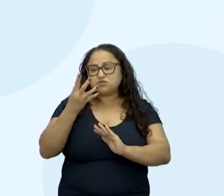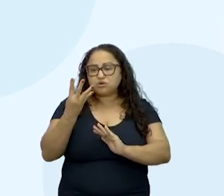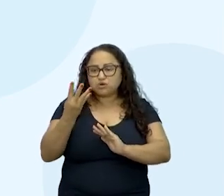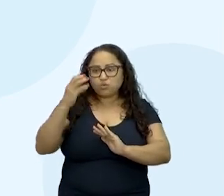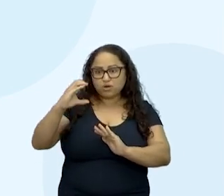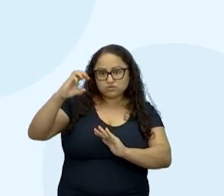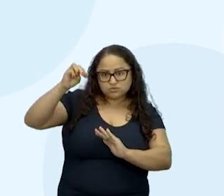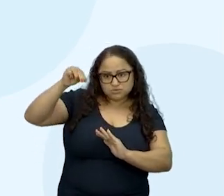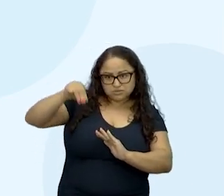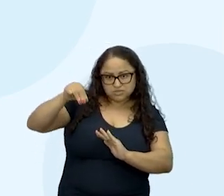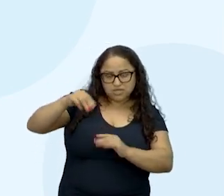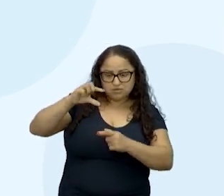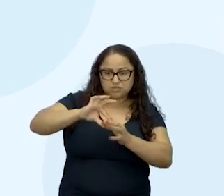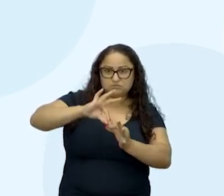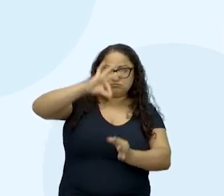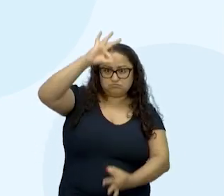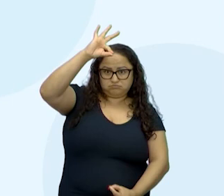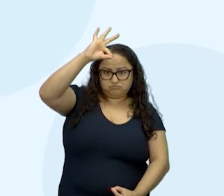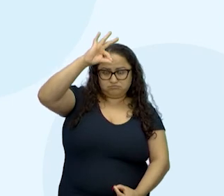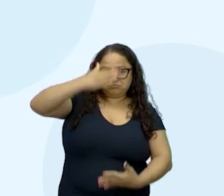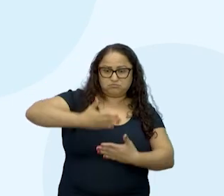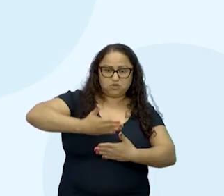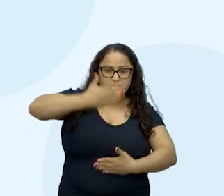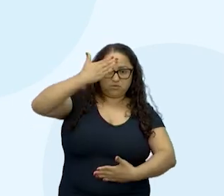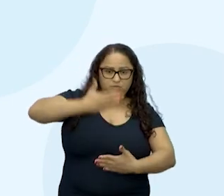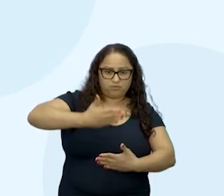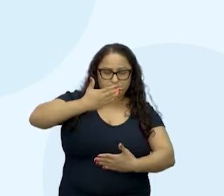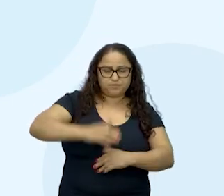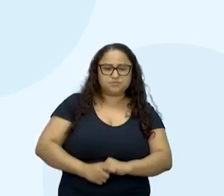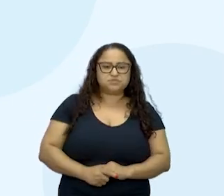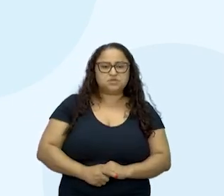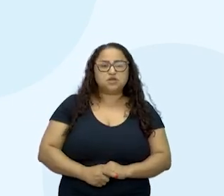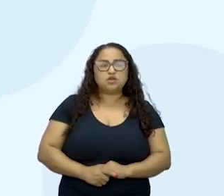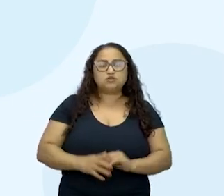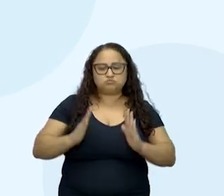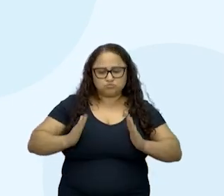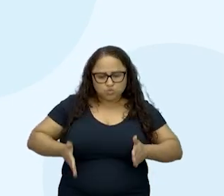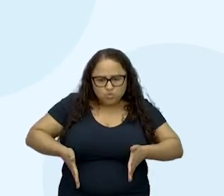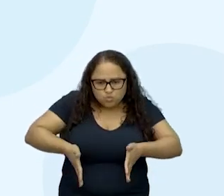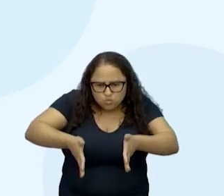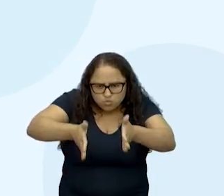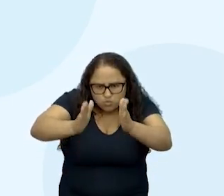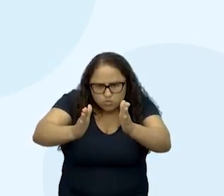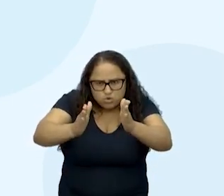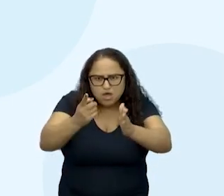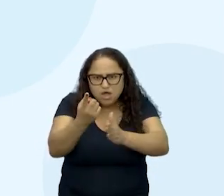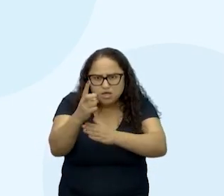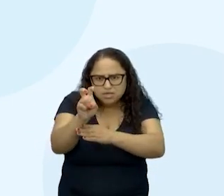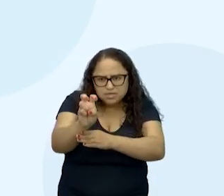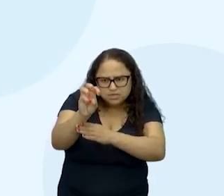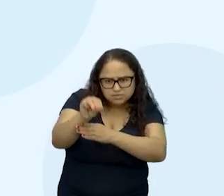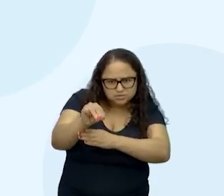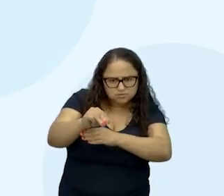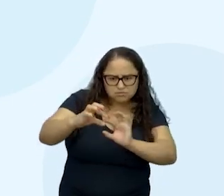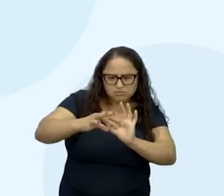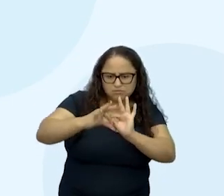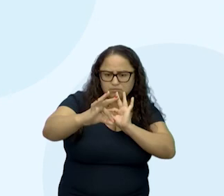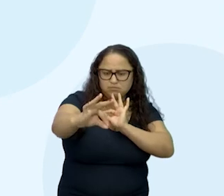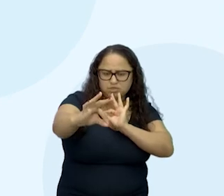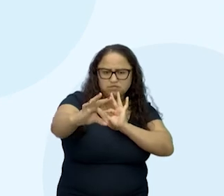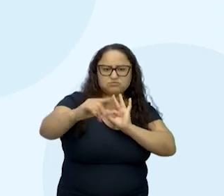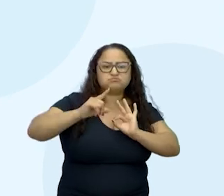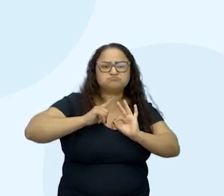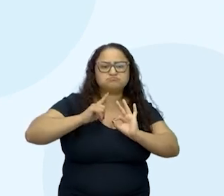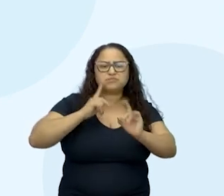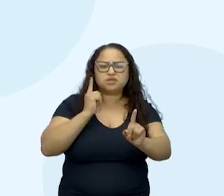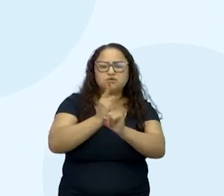de comprimento. E o comprimento de 15 metros, usando o mesmo procedimento, você